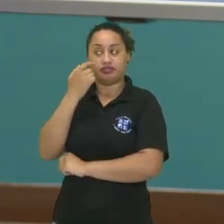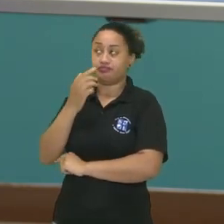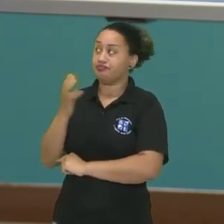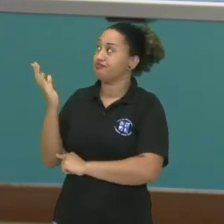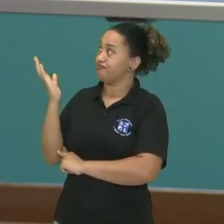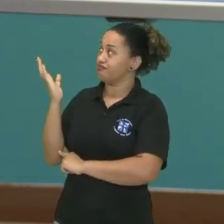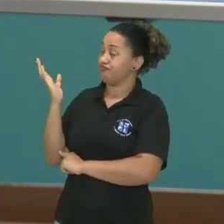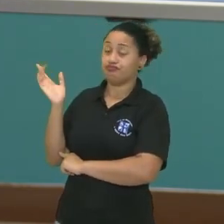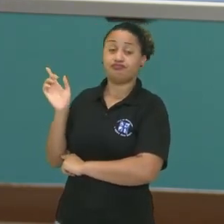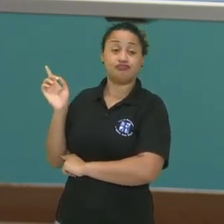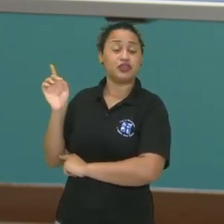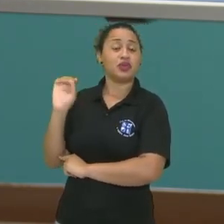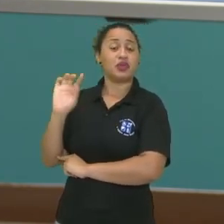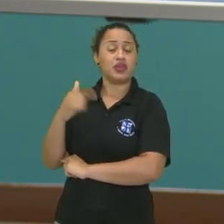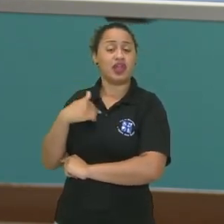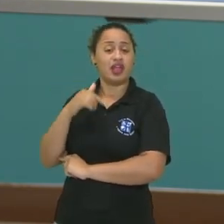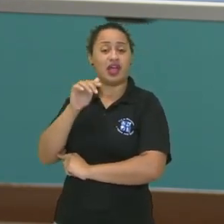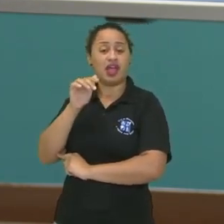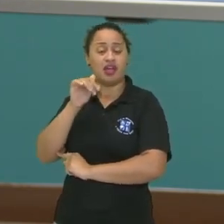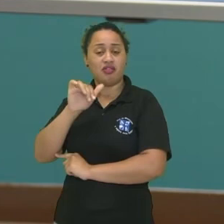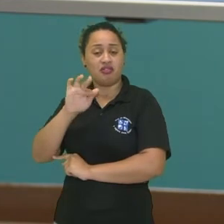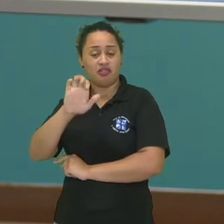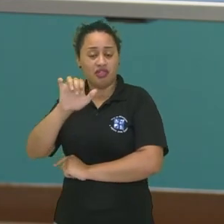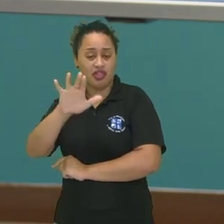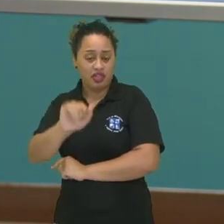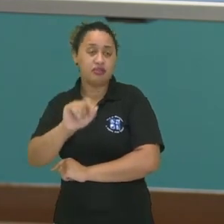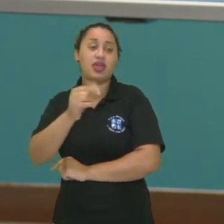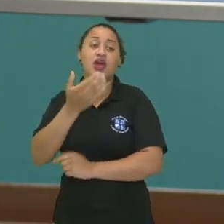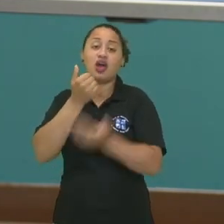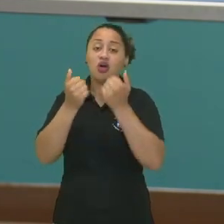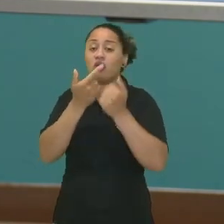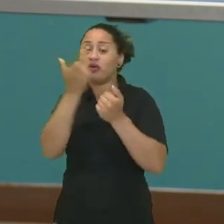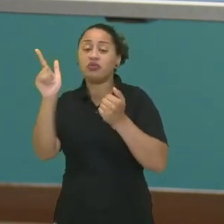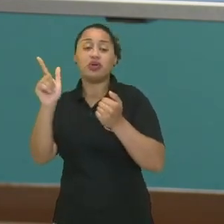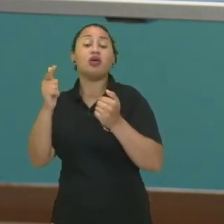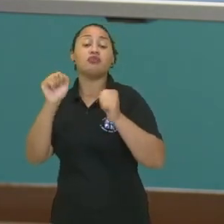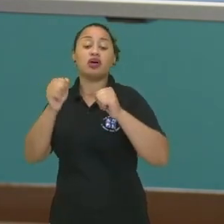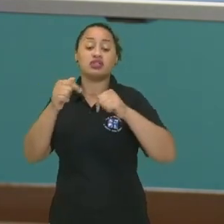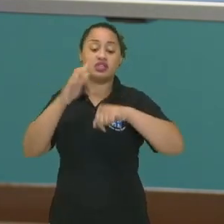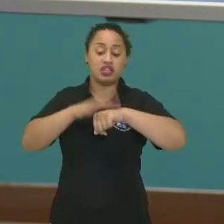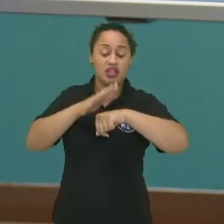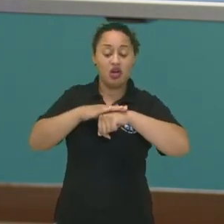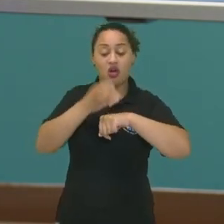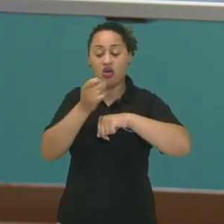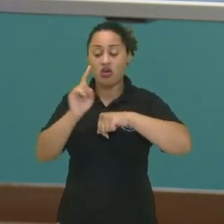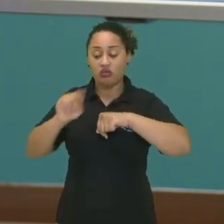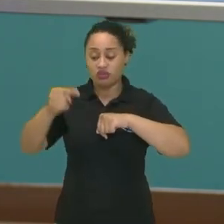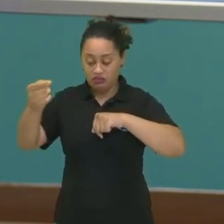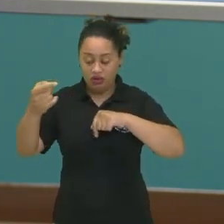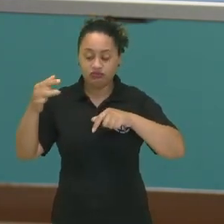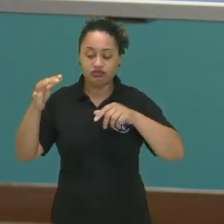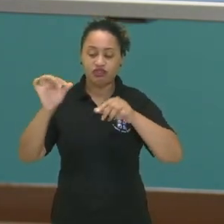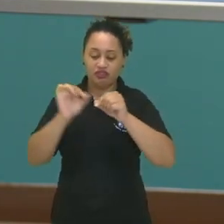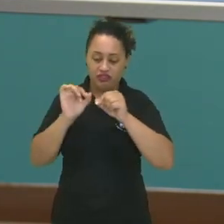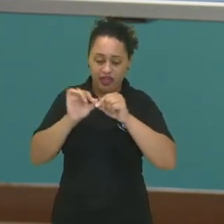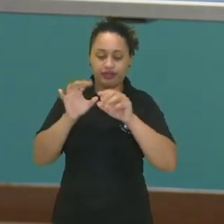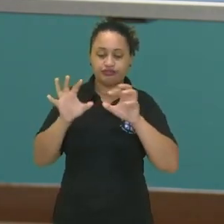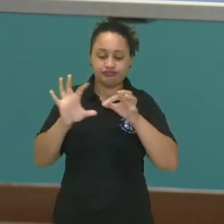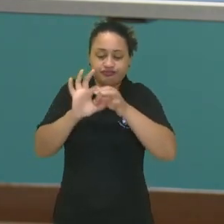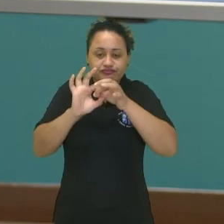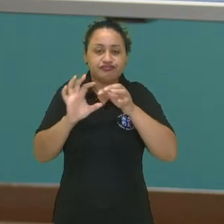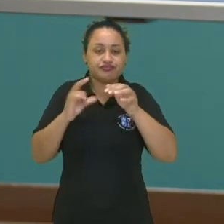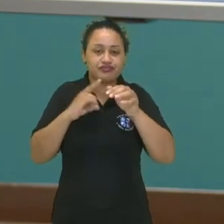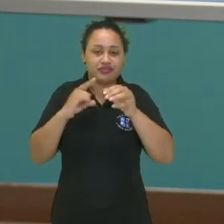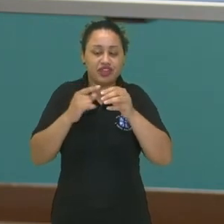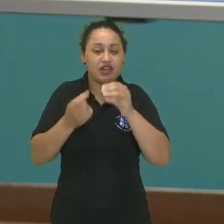macho. E esse ato dela se alimentar do macho pode ser durante ou depois da cópula. Então, a fêmea do louva-a-Deus,